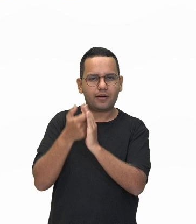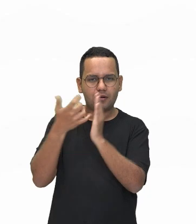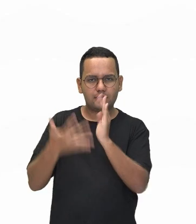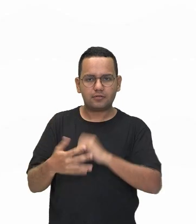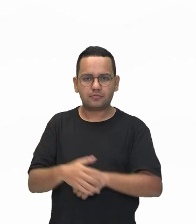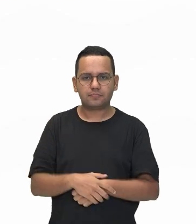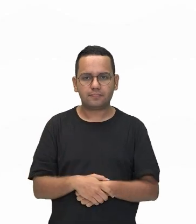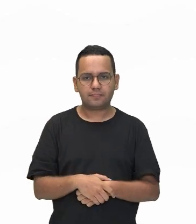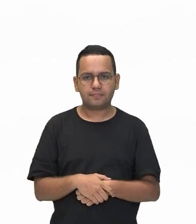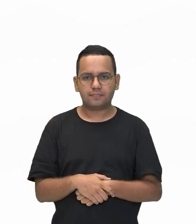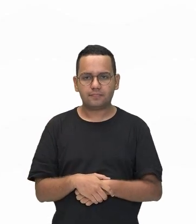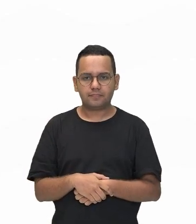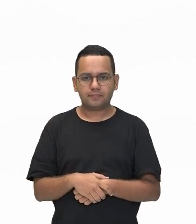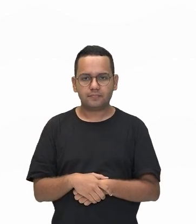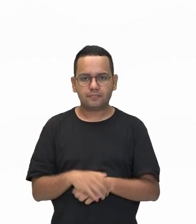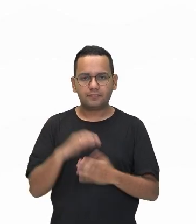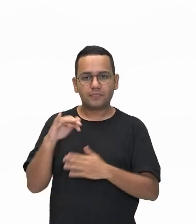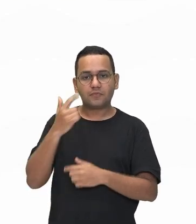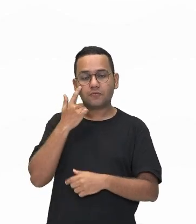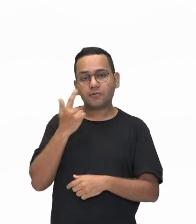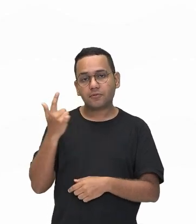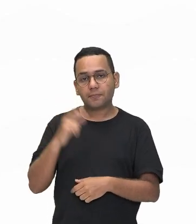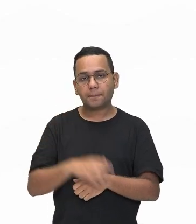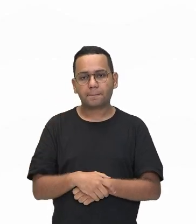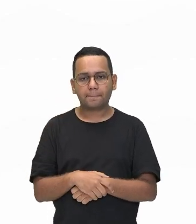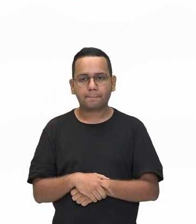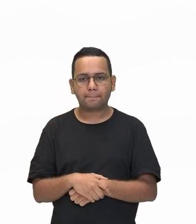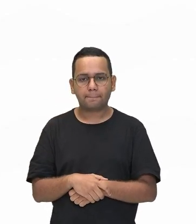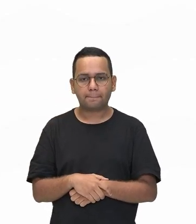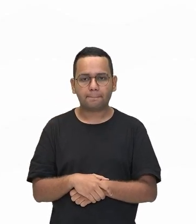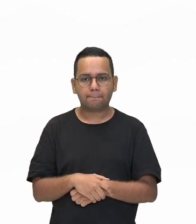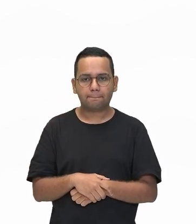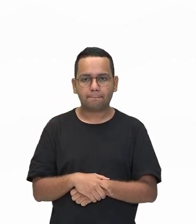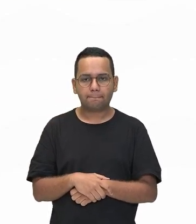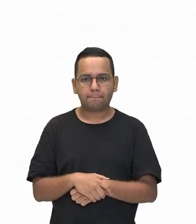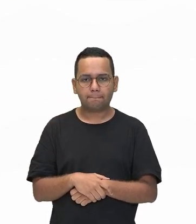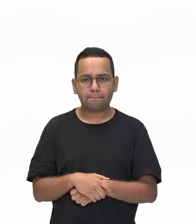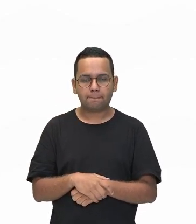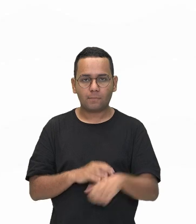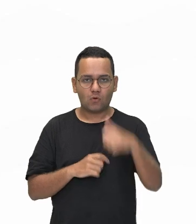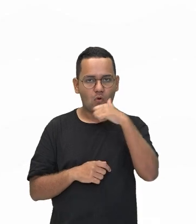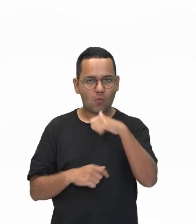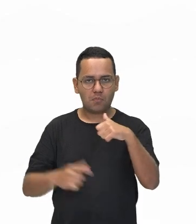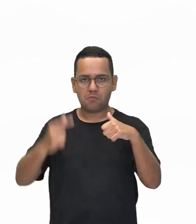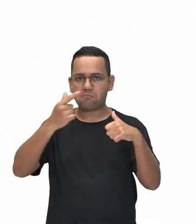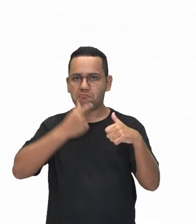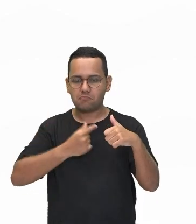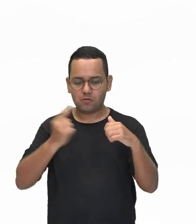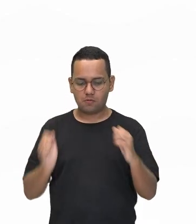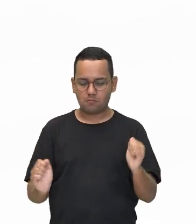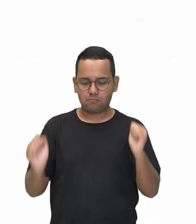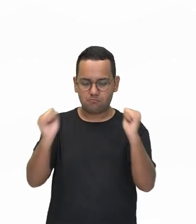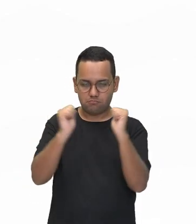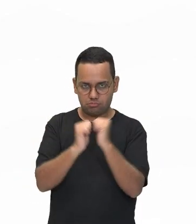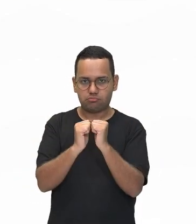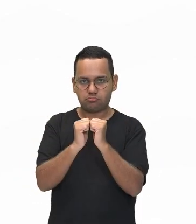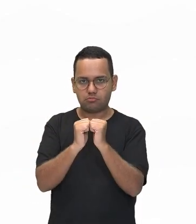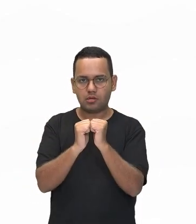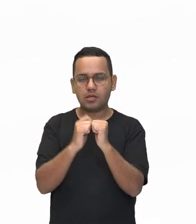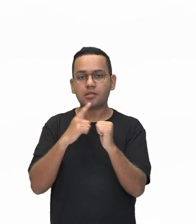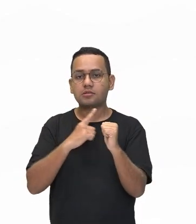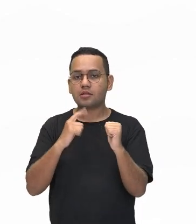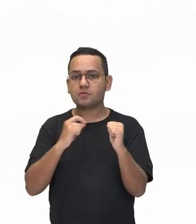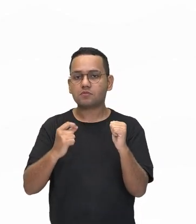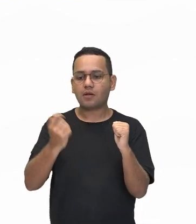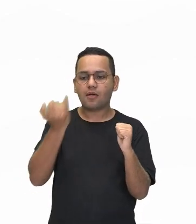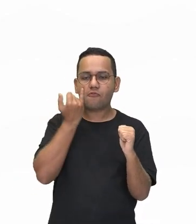na ilustração que o casal ele vai juntar masculino e feminino, as características masculinas e femininas vão